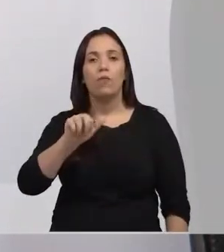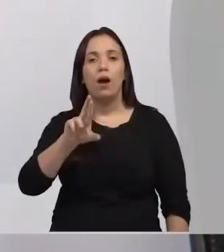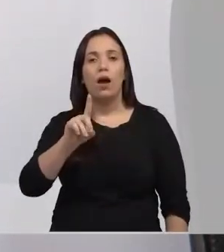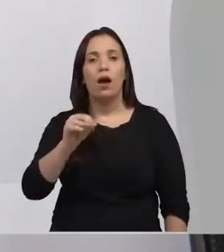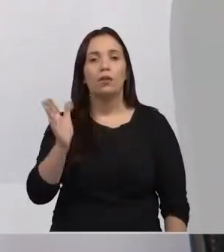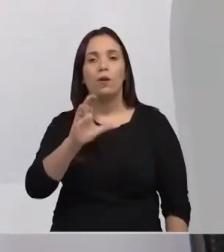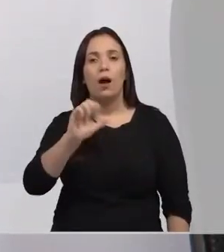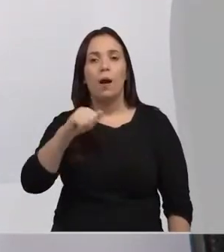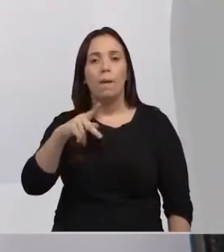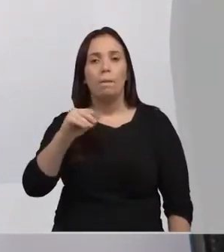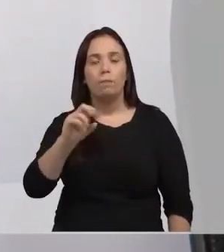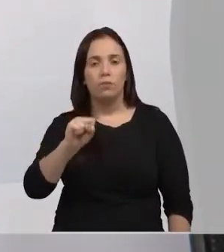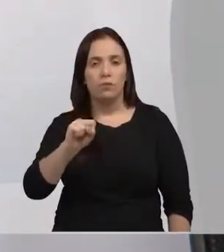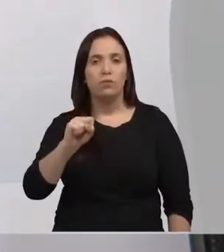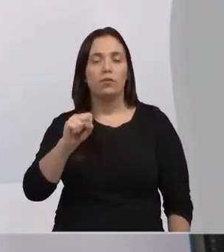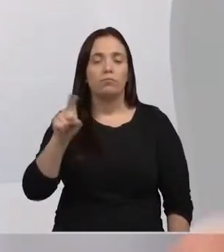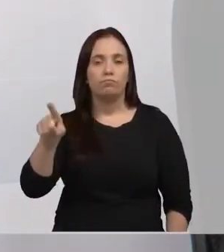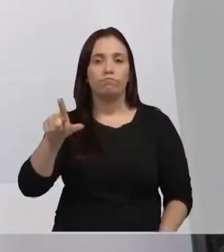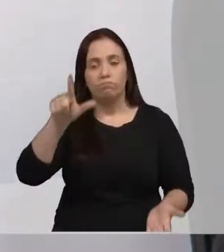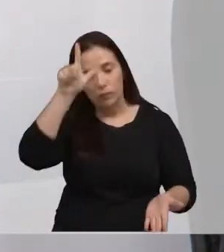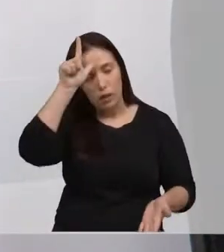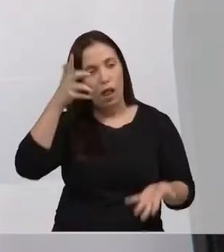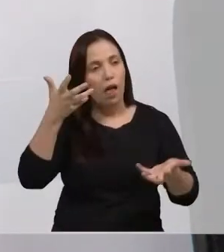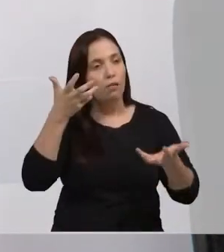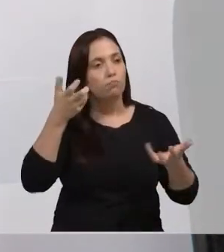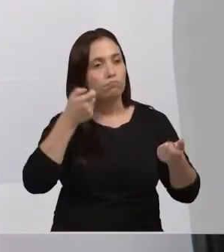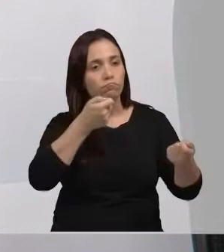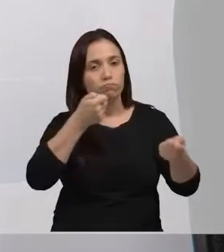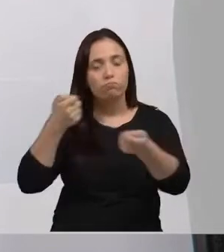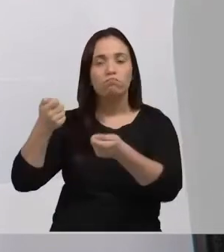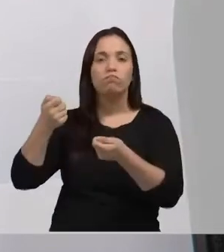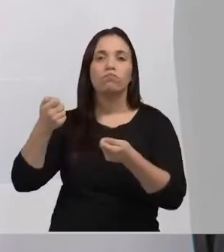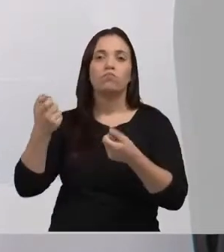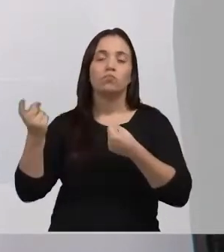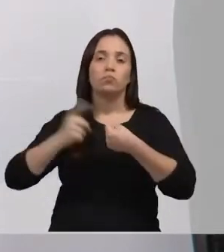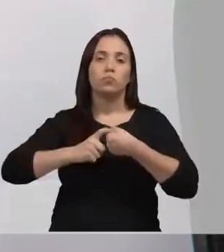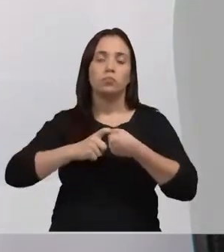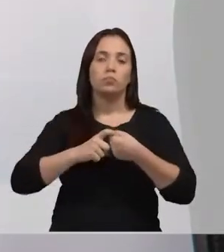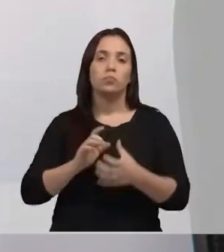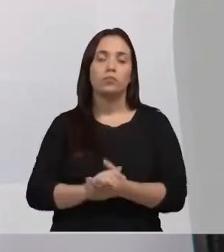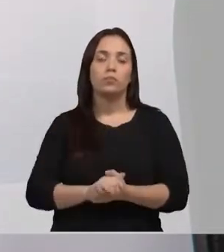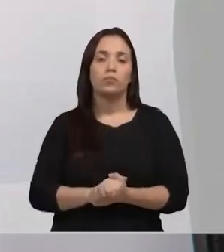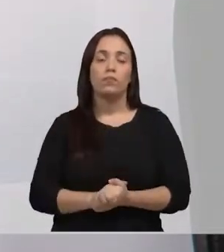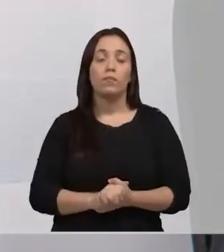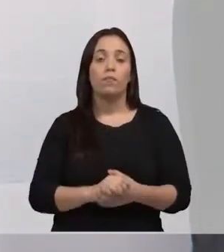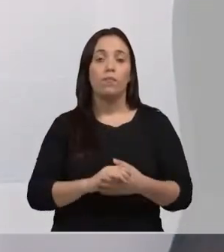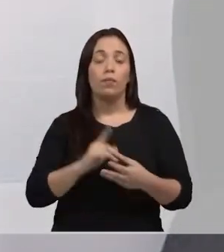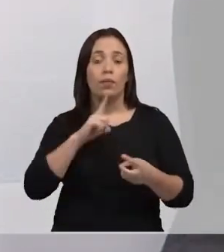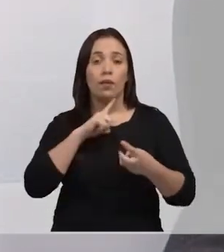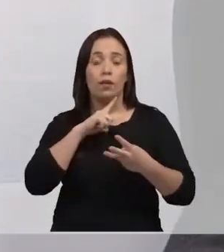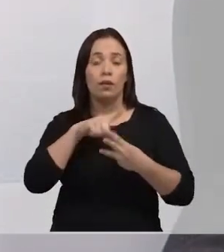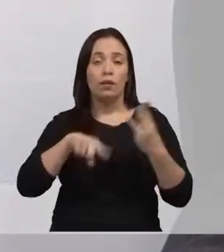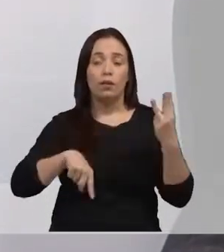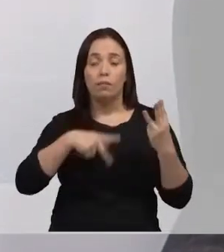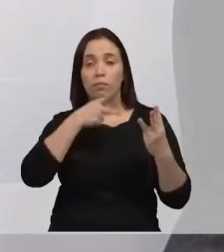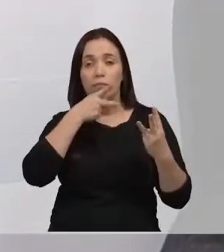grande realidade, Carlos Frederico, esses três partidos, PDT, PCdoB e